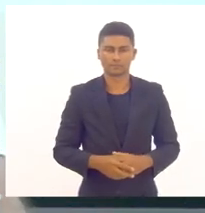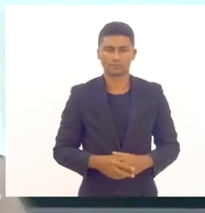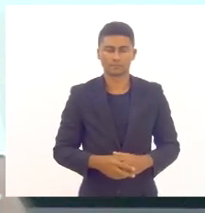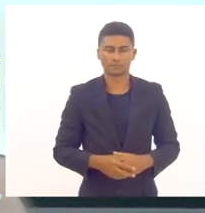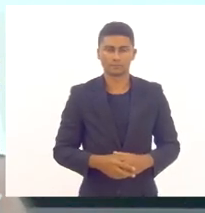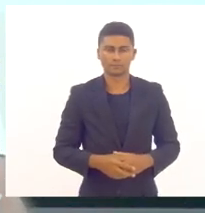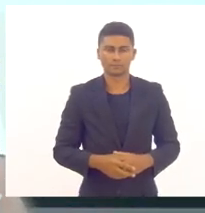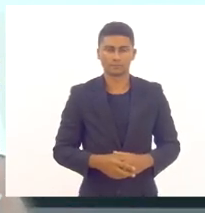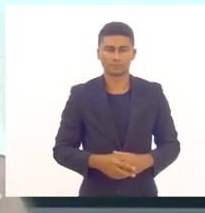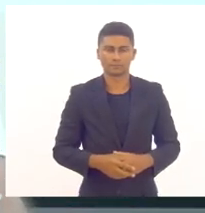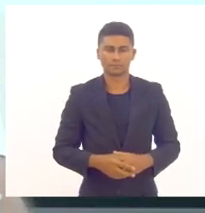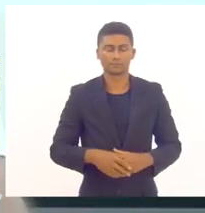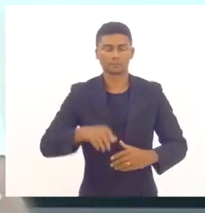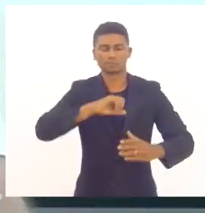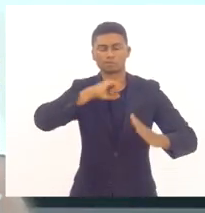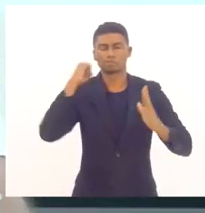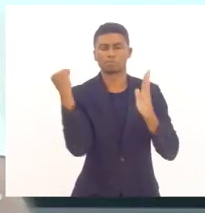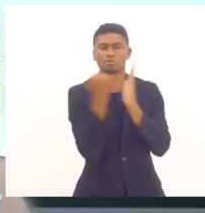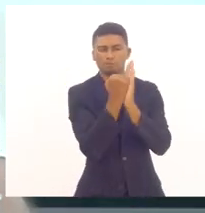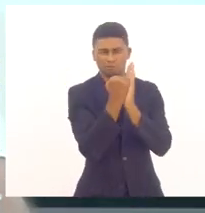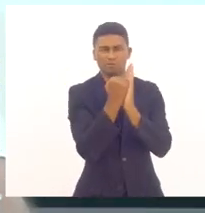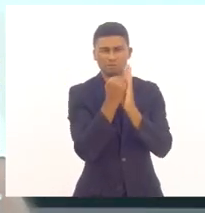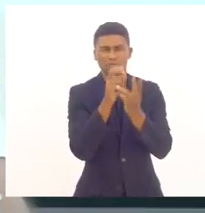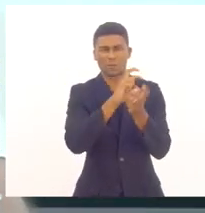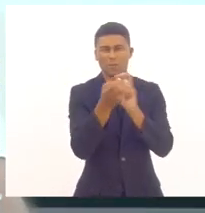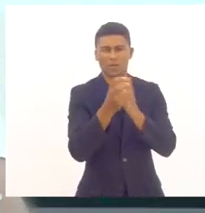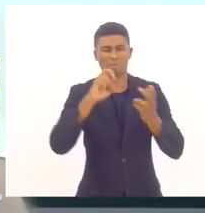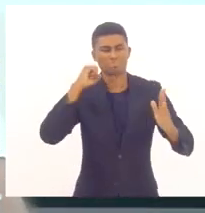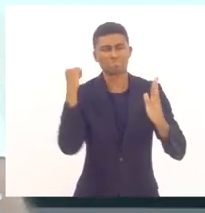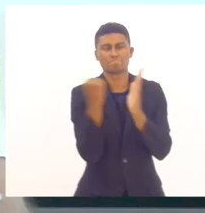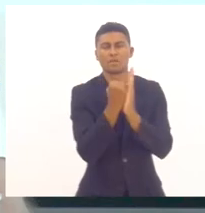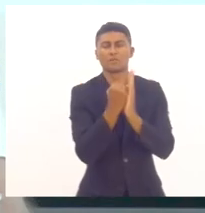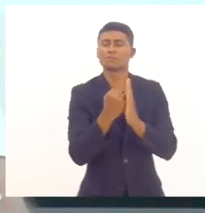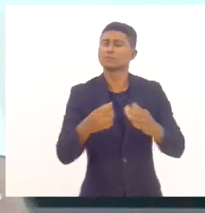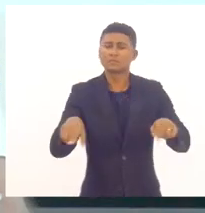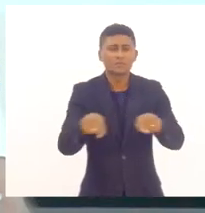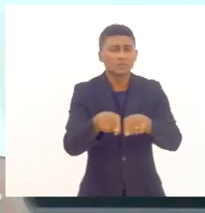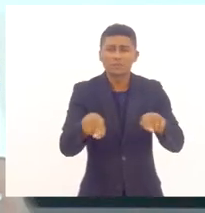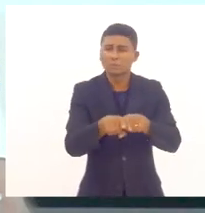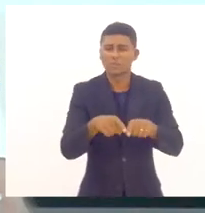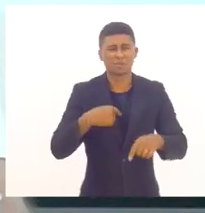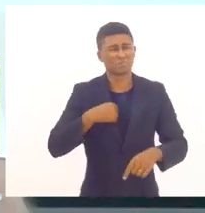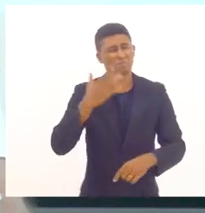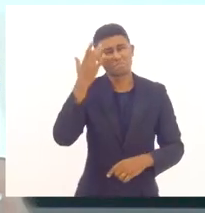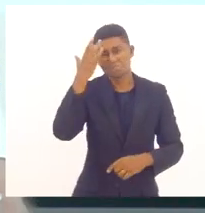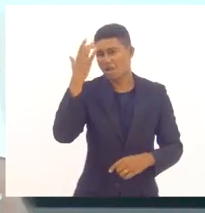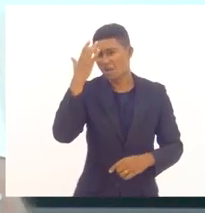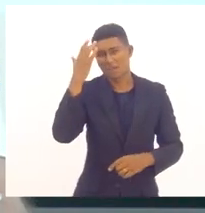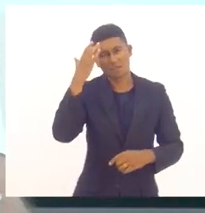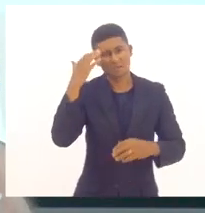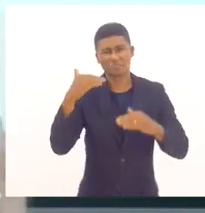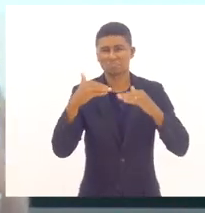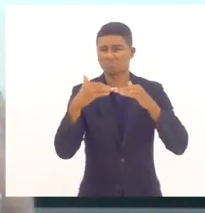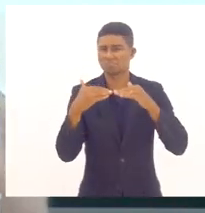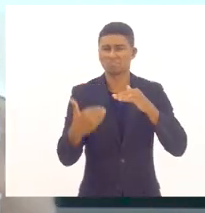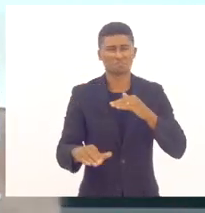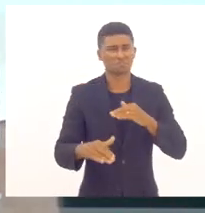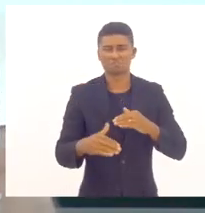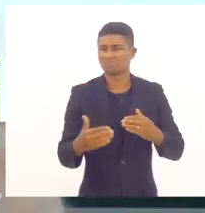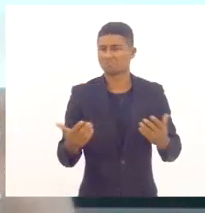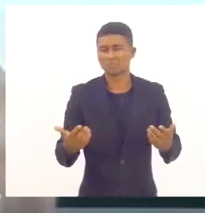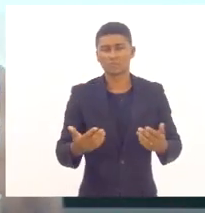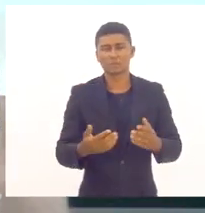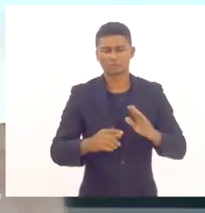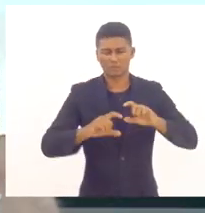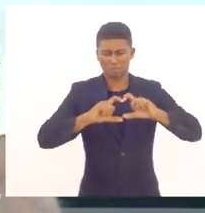que criou, tombou a capoeira como patrimônio, eu também não vejo motivo para tirar o parágrafo que